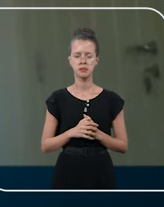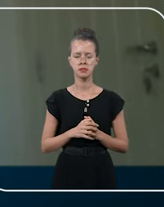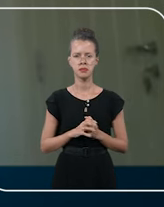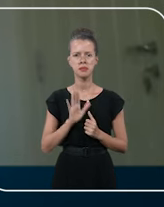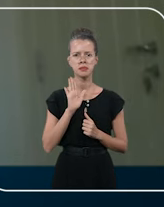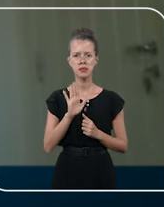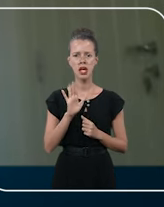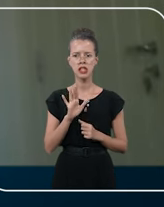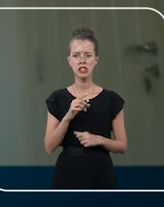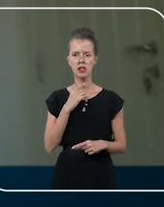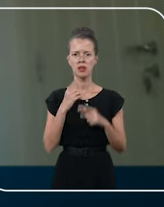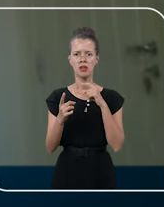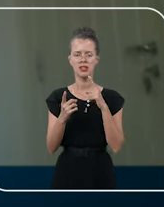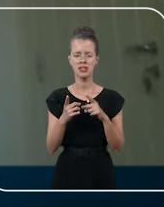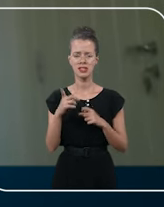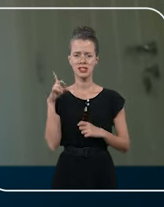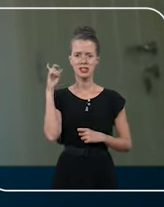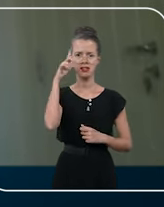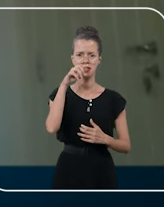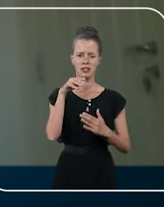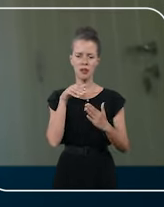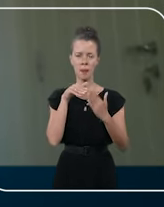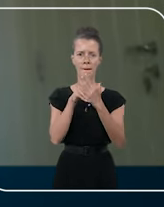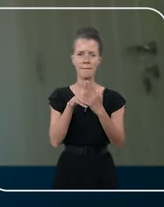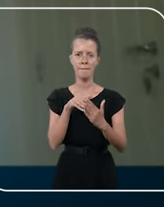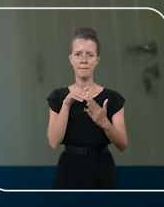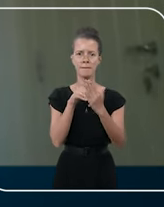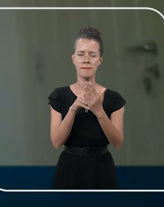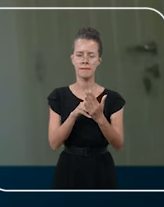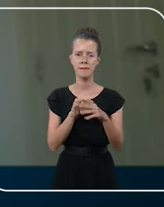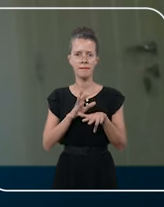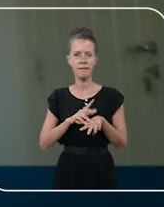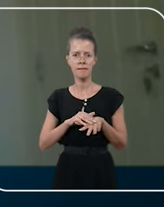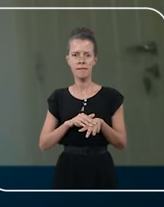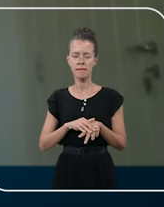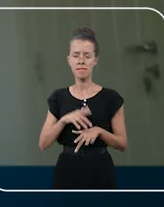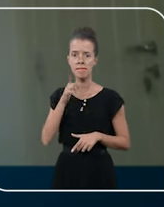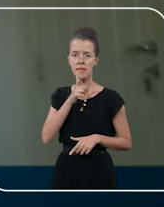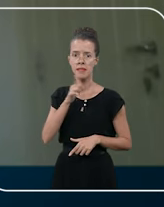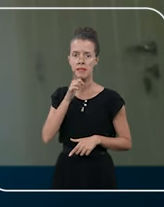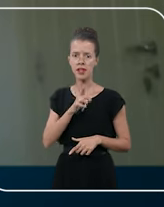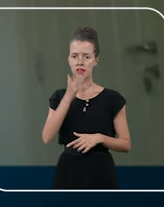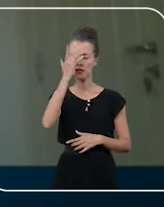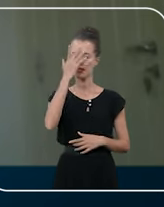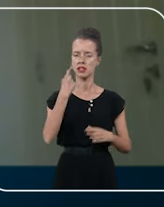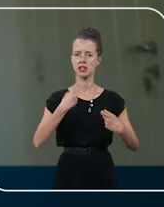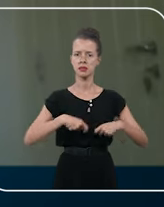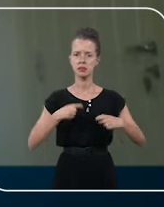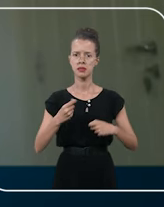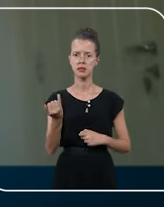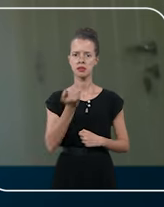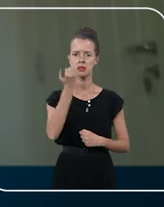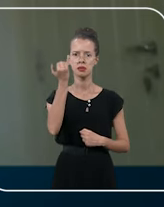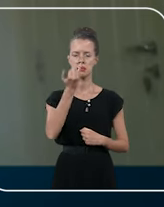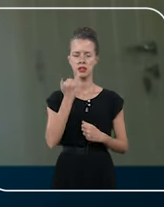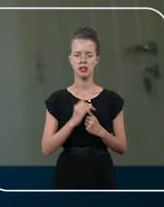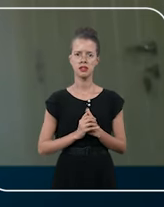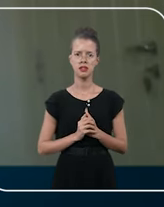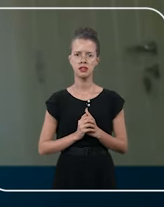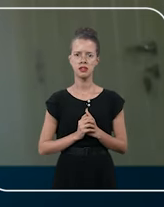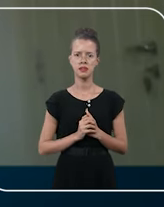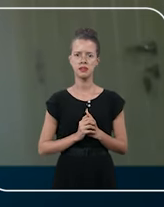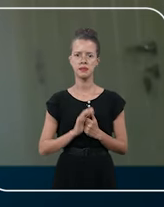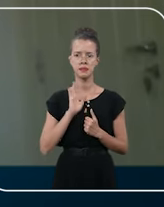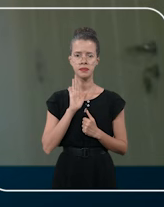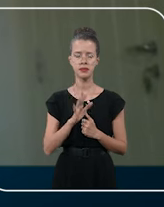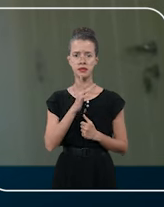obstáculo para que o paciente ele tenha acesso. Então, precisamos de ter critérios, mas o paciente ele não pode, de